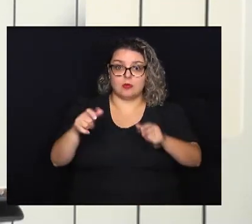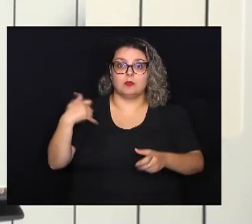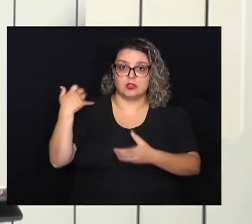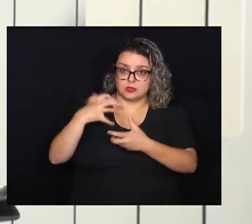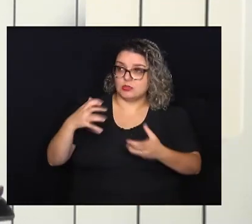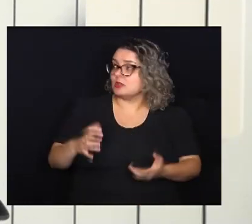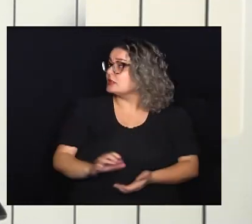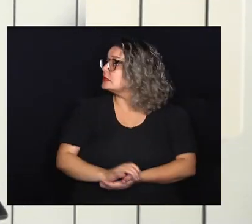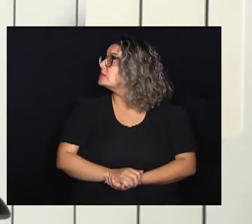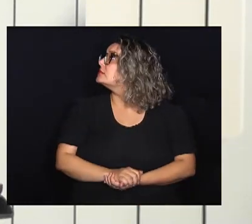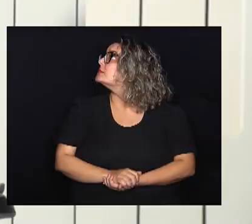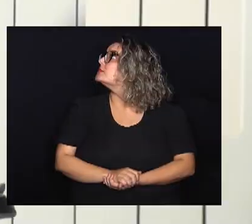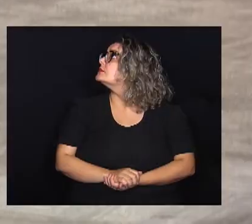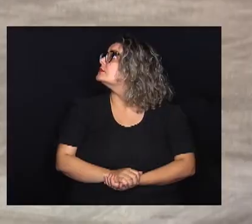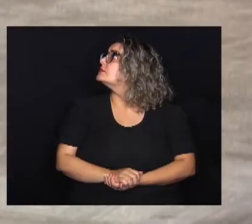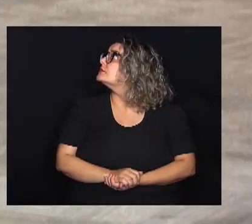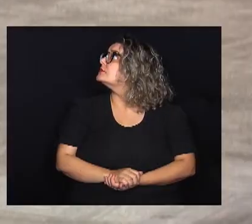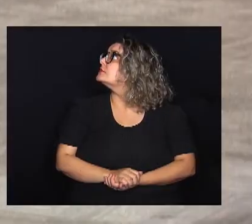idosa